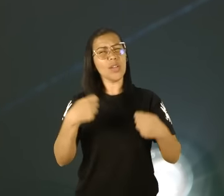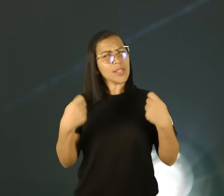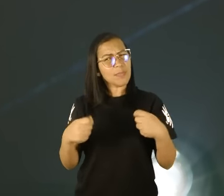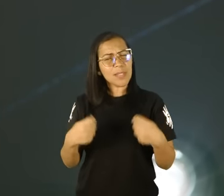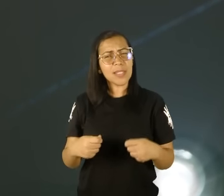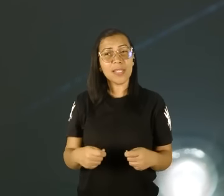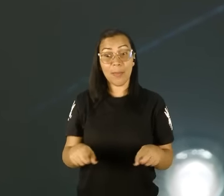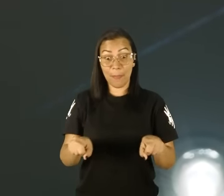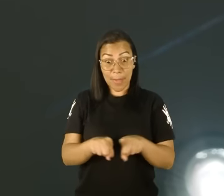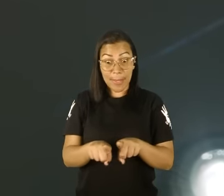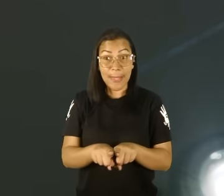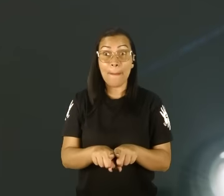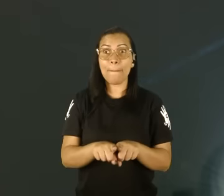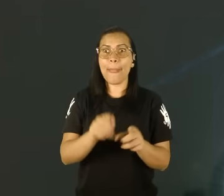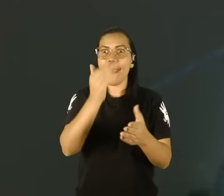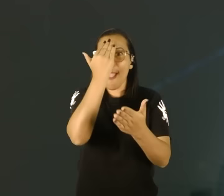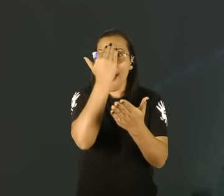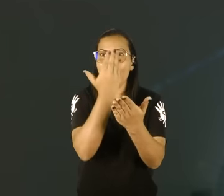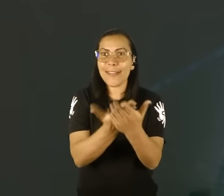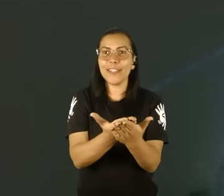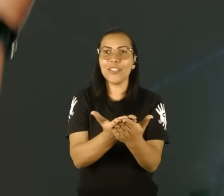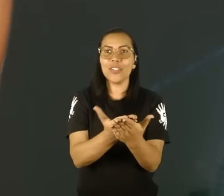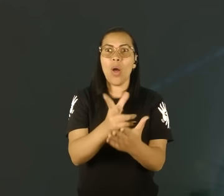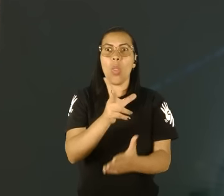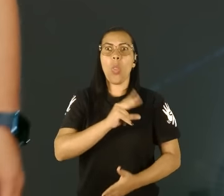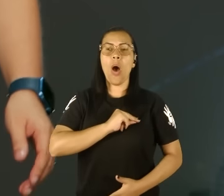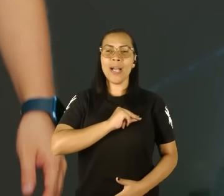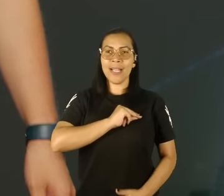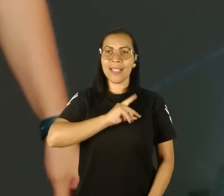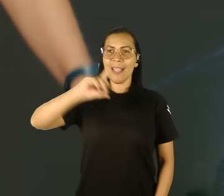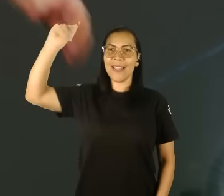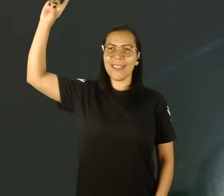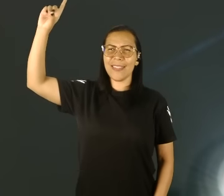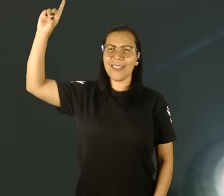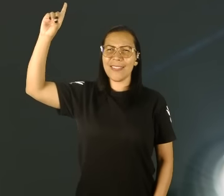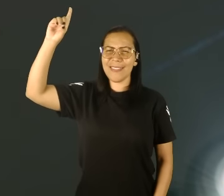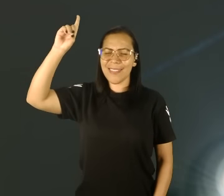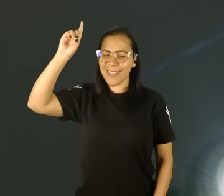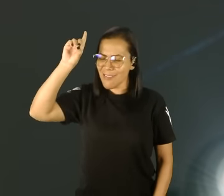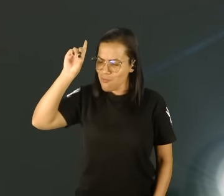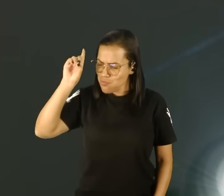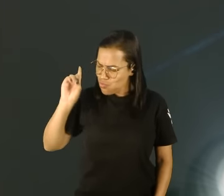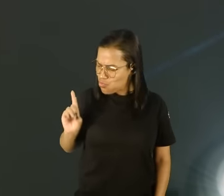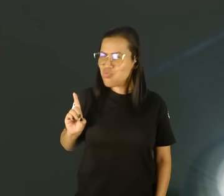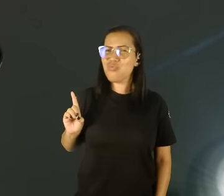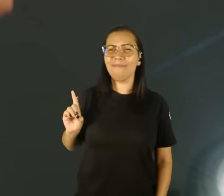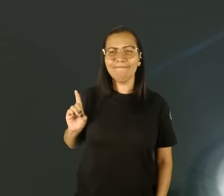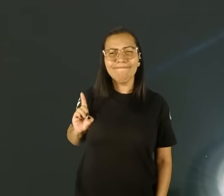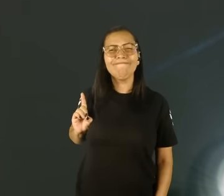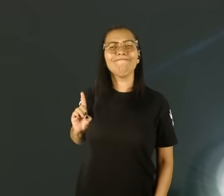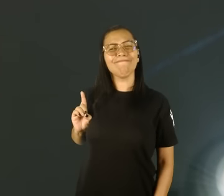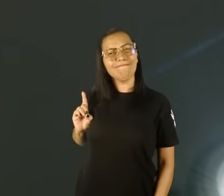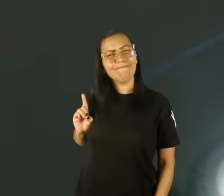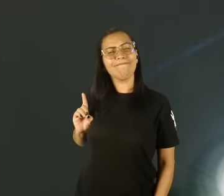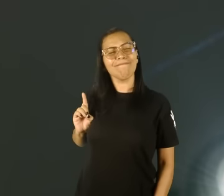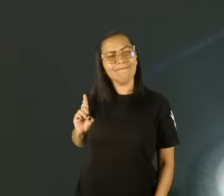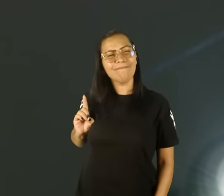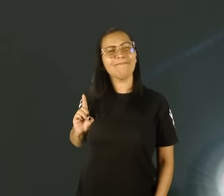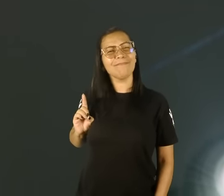aplauso, mas numa segunda-feira, perto da hora de almoço, talvez você sentado ali no banheiro, Deus fale com